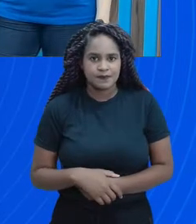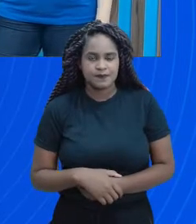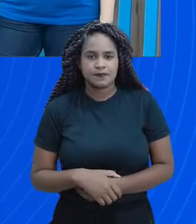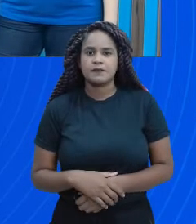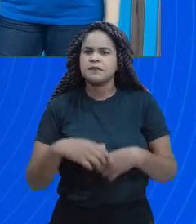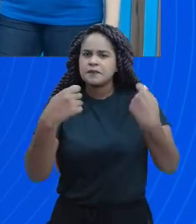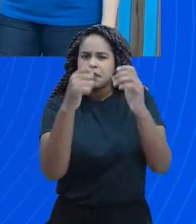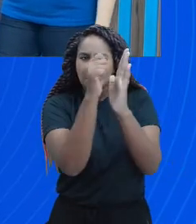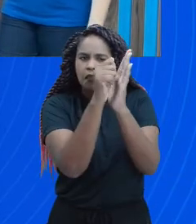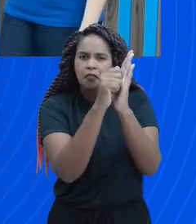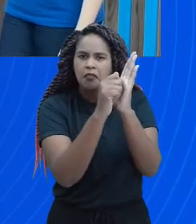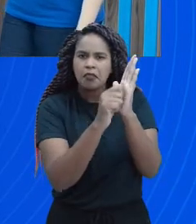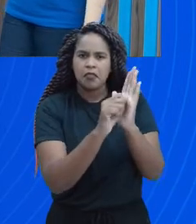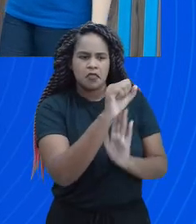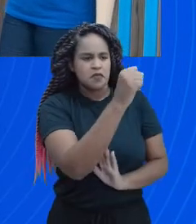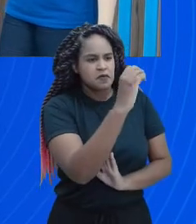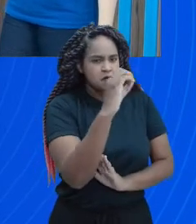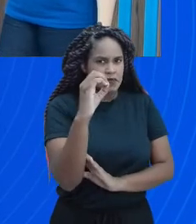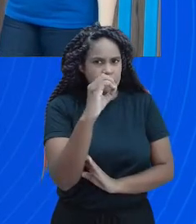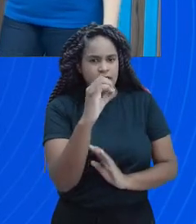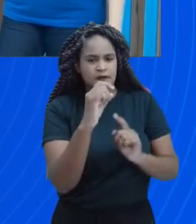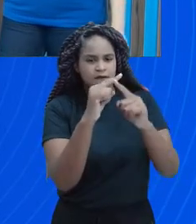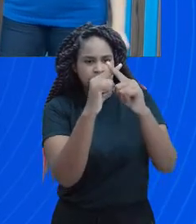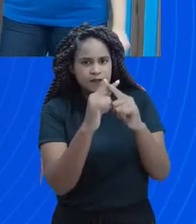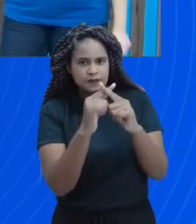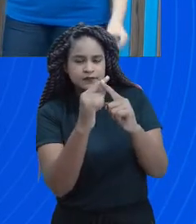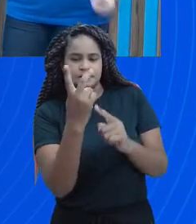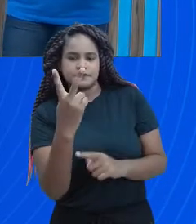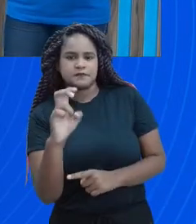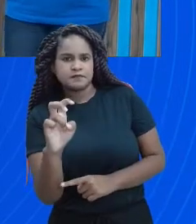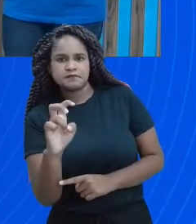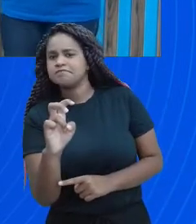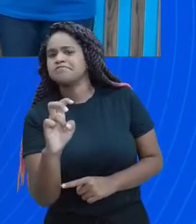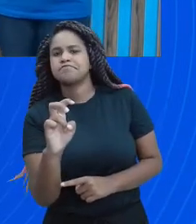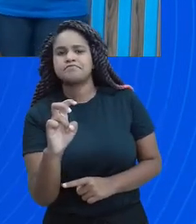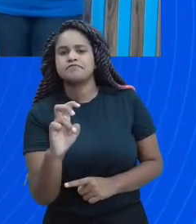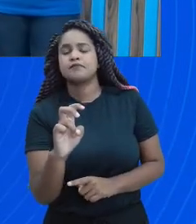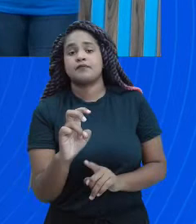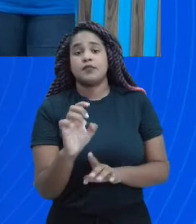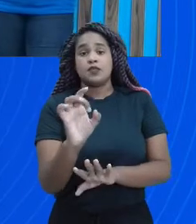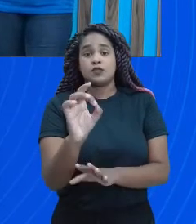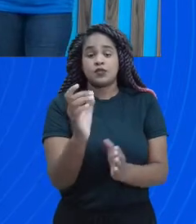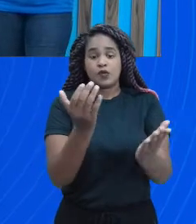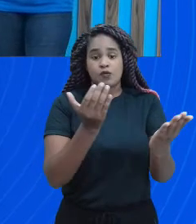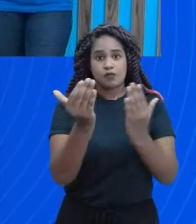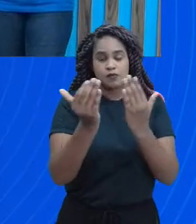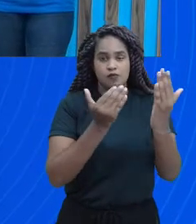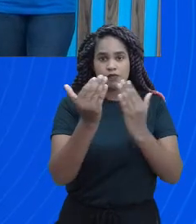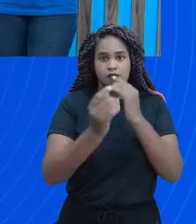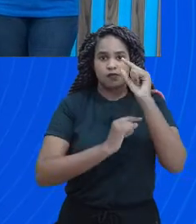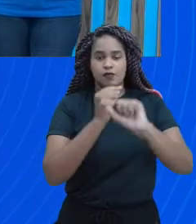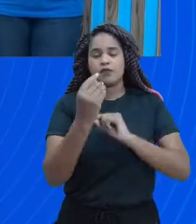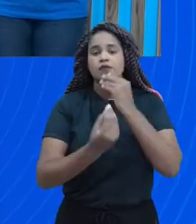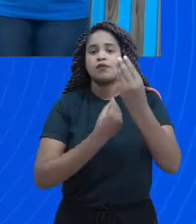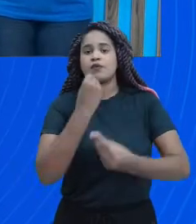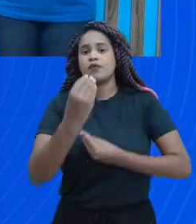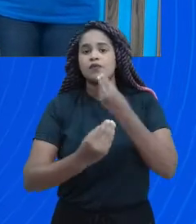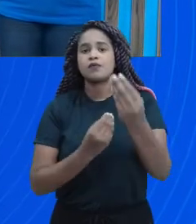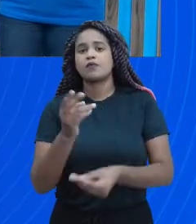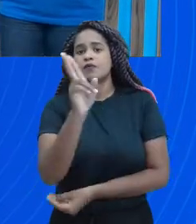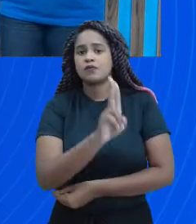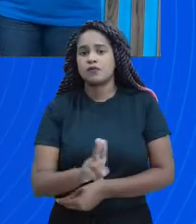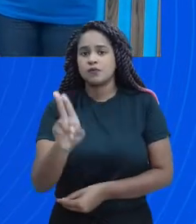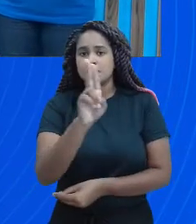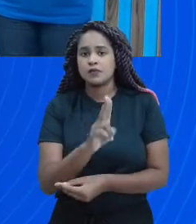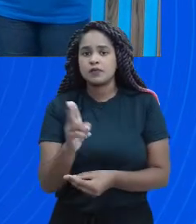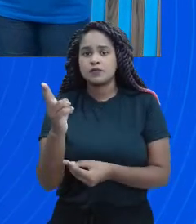precisa escrever o 800 vezes 25%. Basta que você comece a comparar agora de que maneira eu vou utilizar